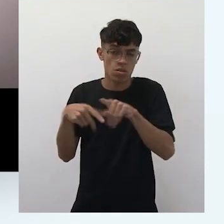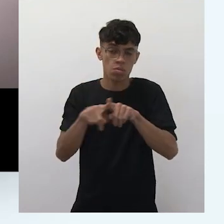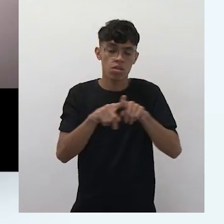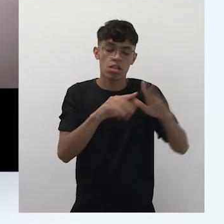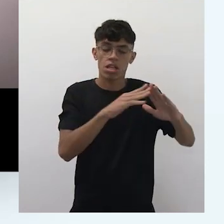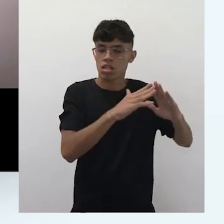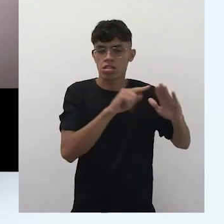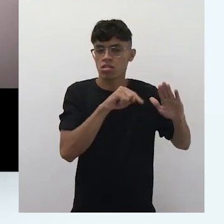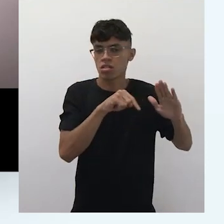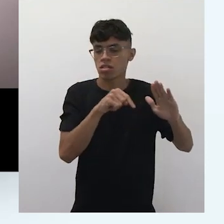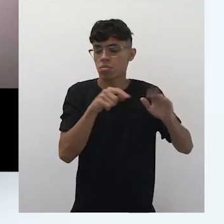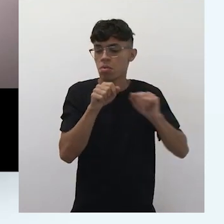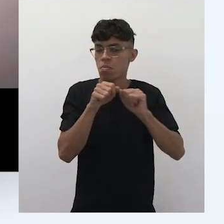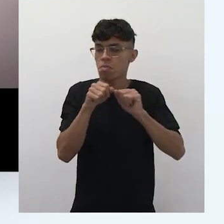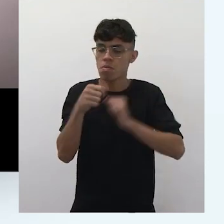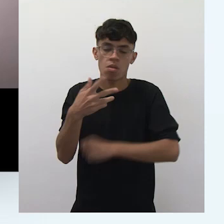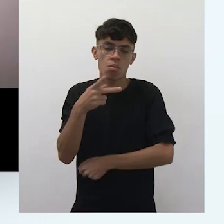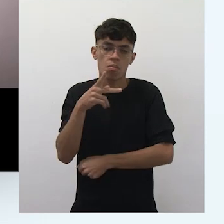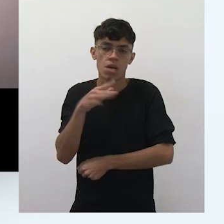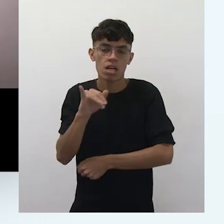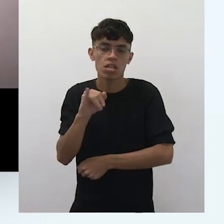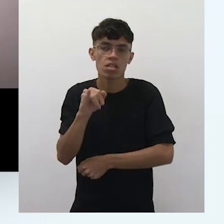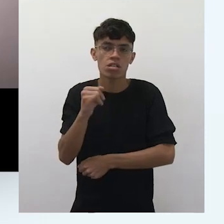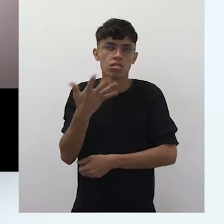e compartilhar isso com seus pares.